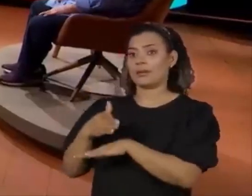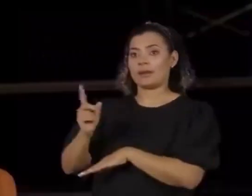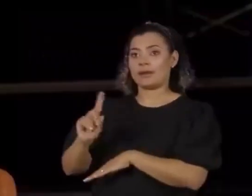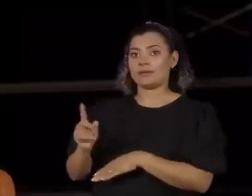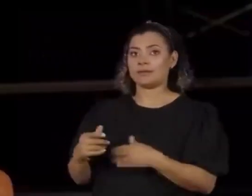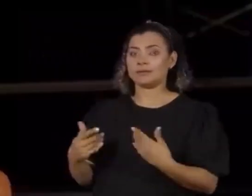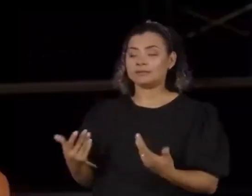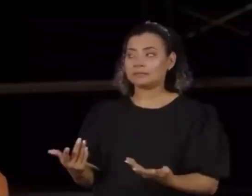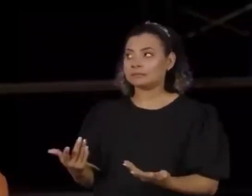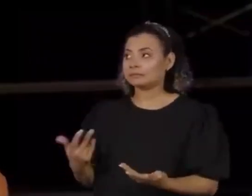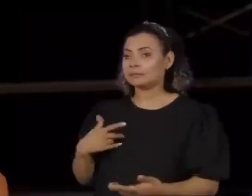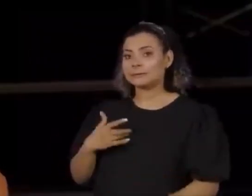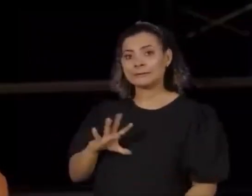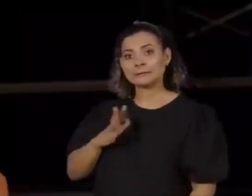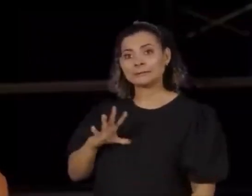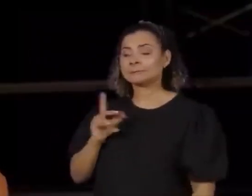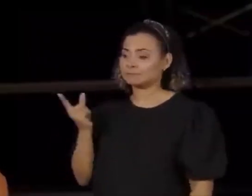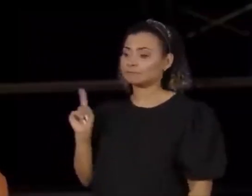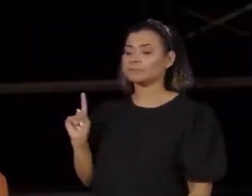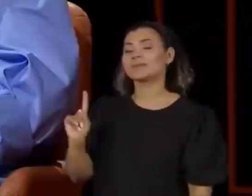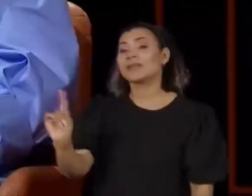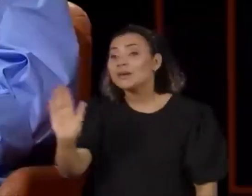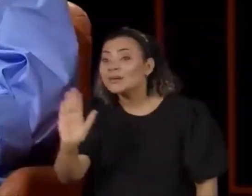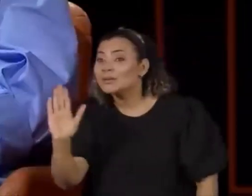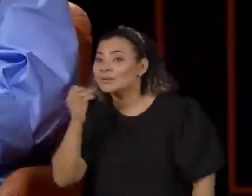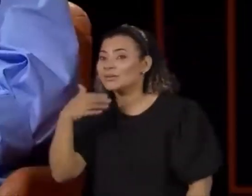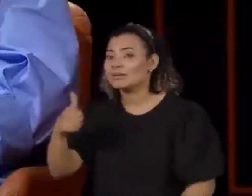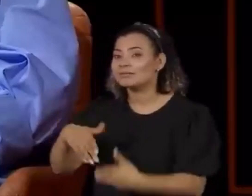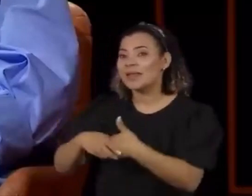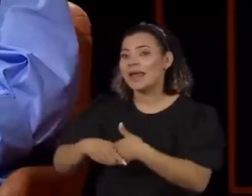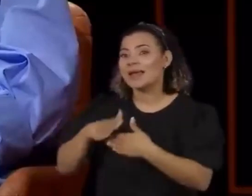eu enfrentei assim mesmo a situação